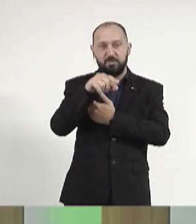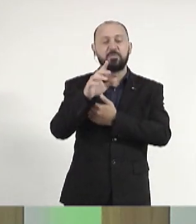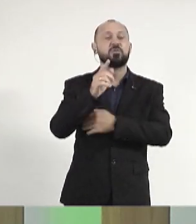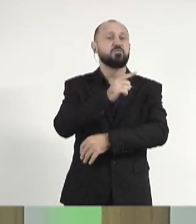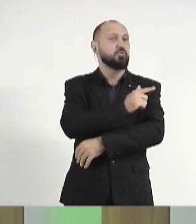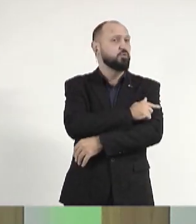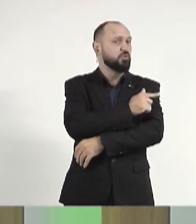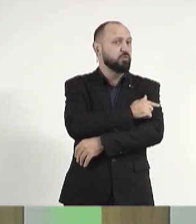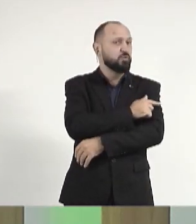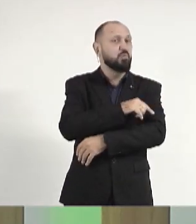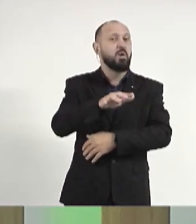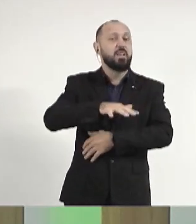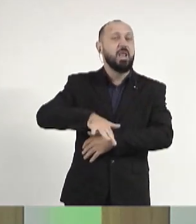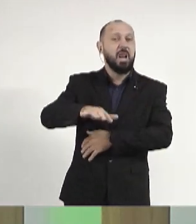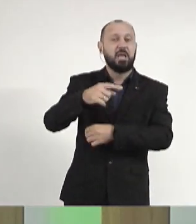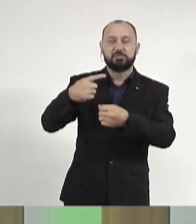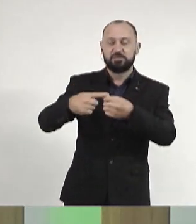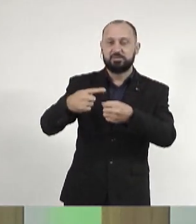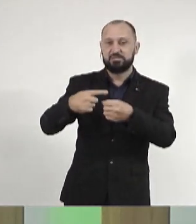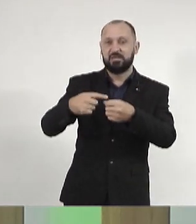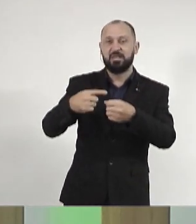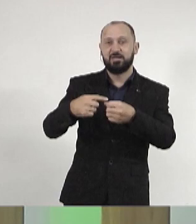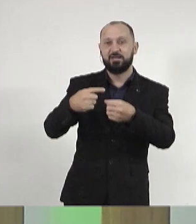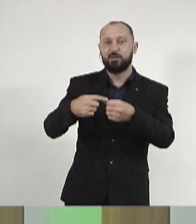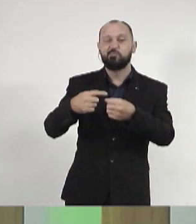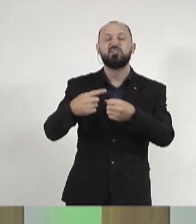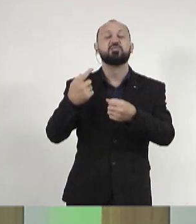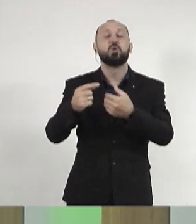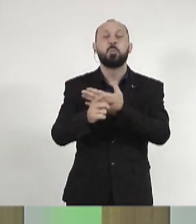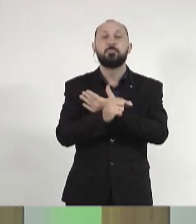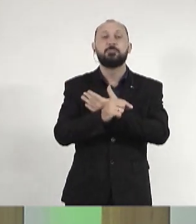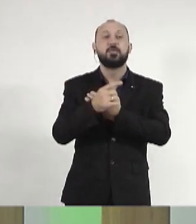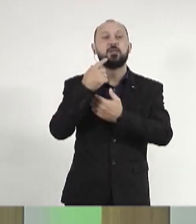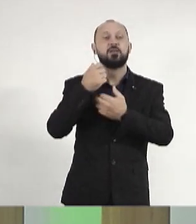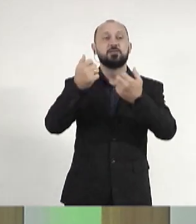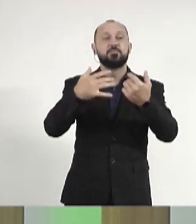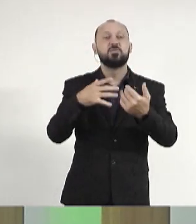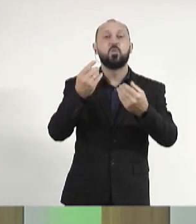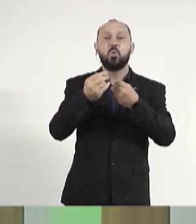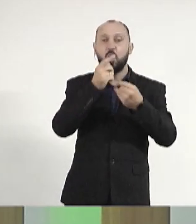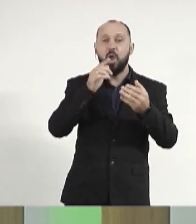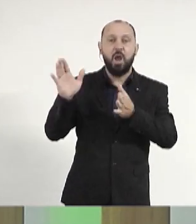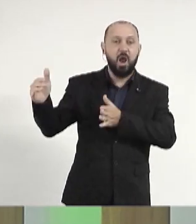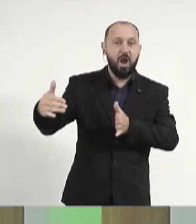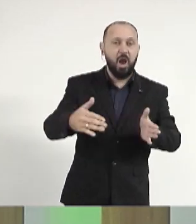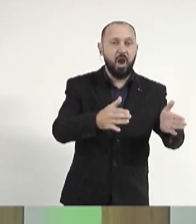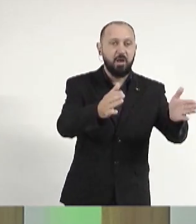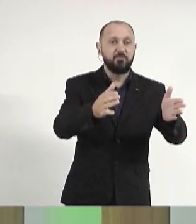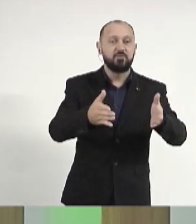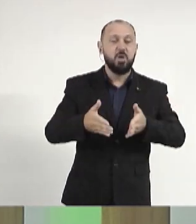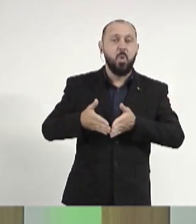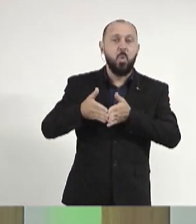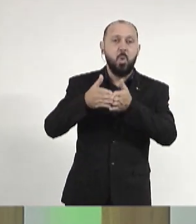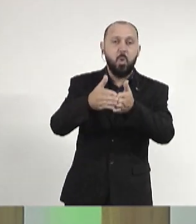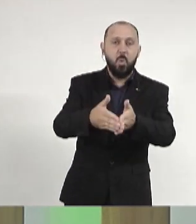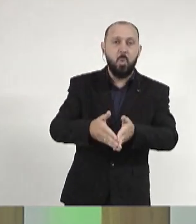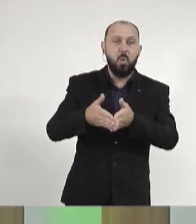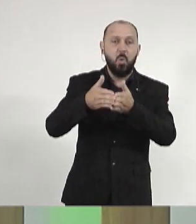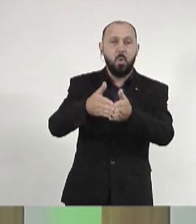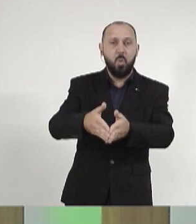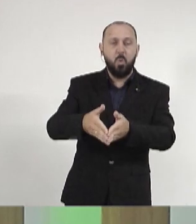gestor público na cidade de Corumbá e ele abordou a navegabilidade das hidrovias,